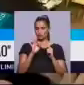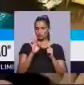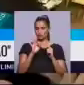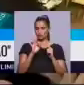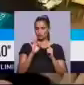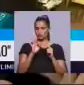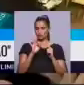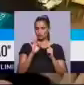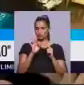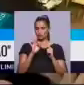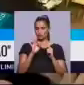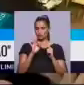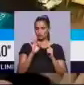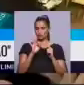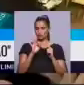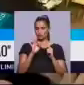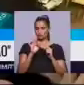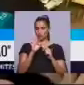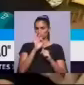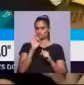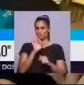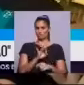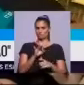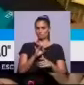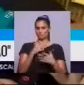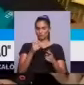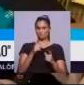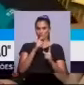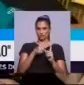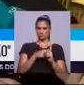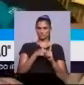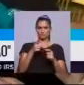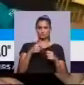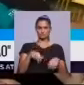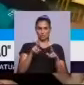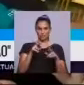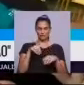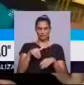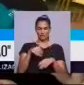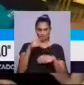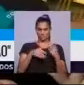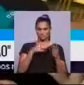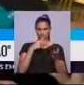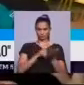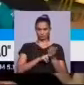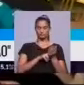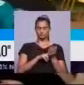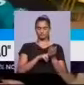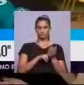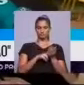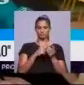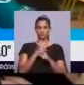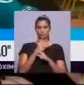a inflação vai ser 4% até pode ser 14 24 vai acontecer